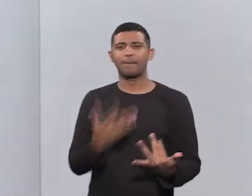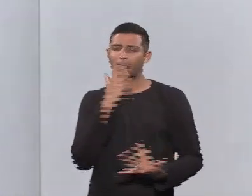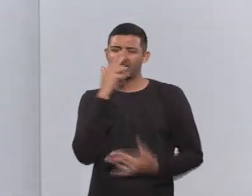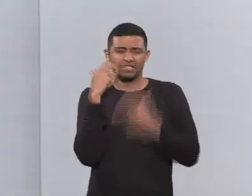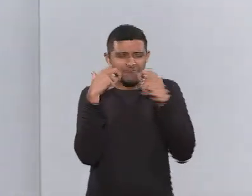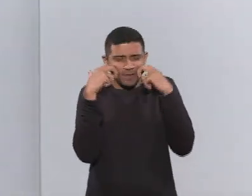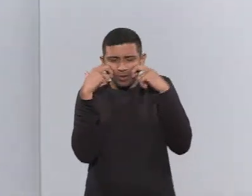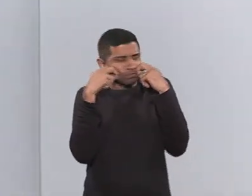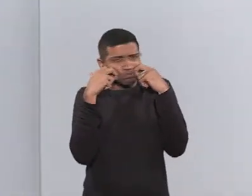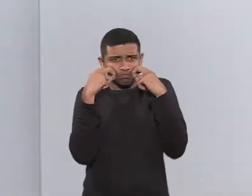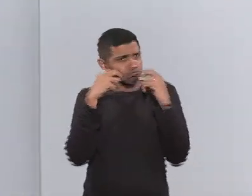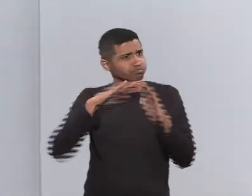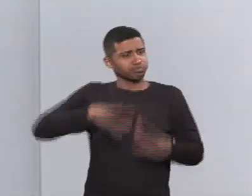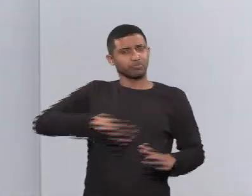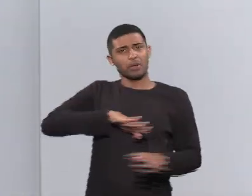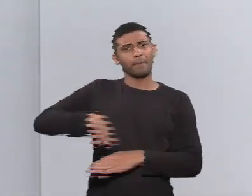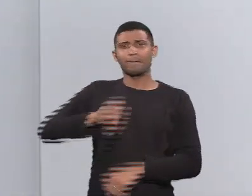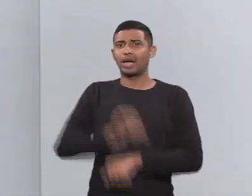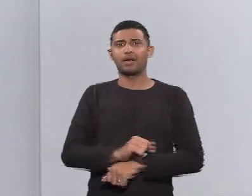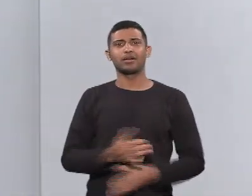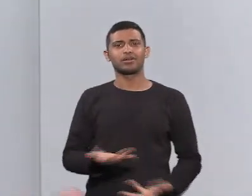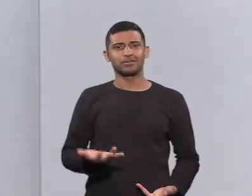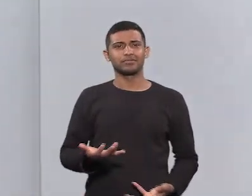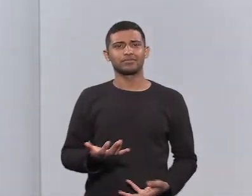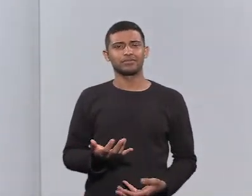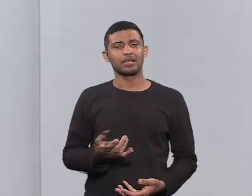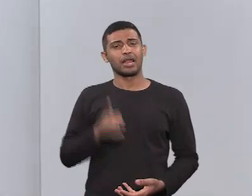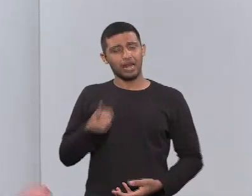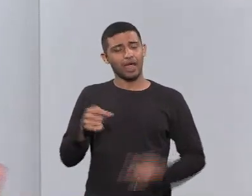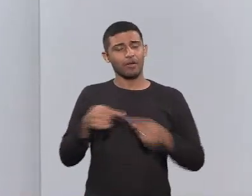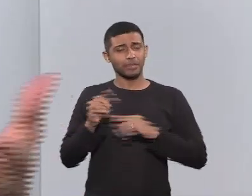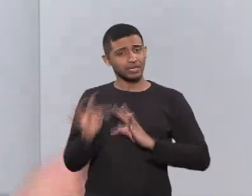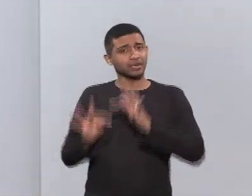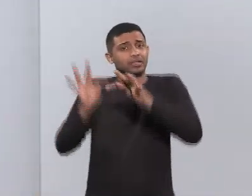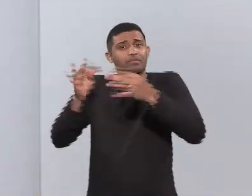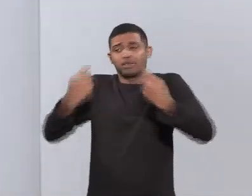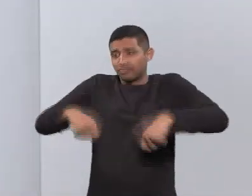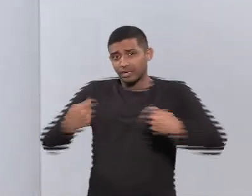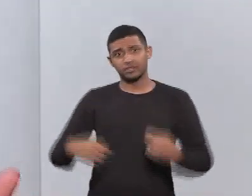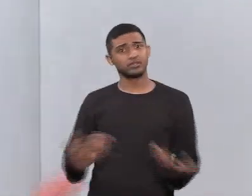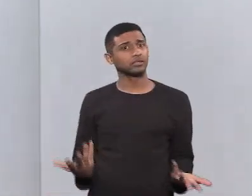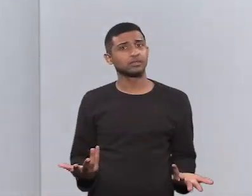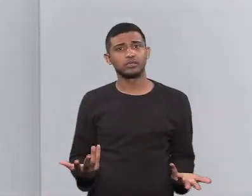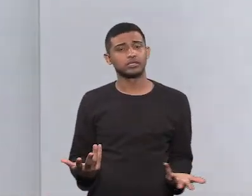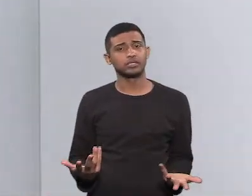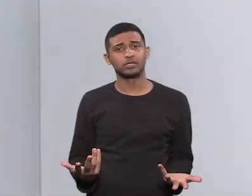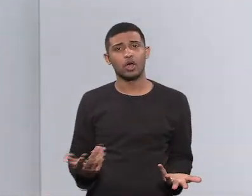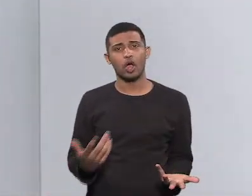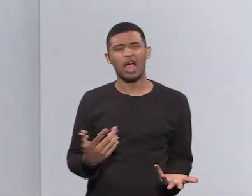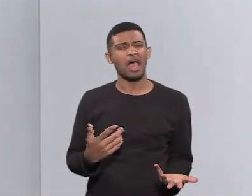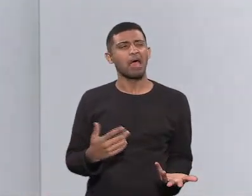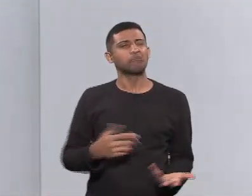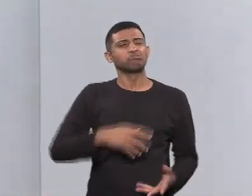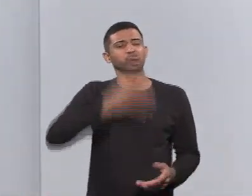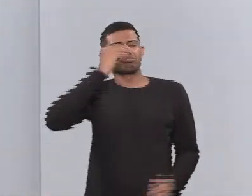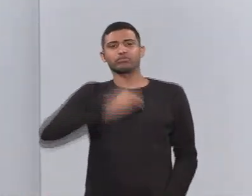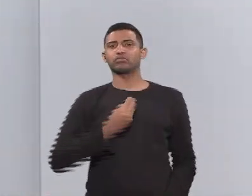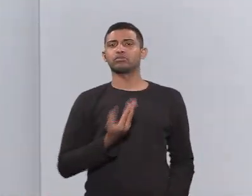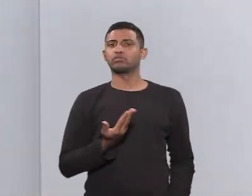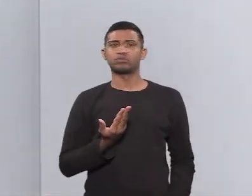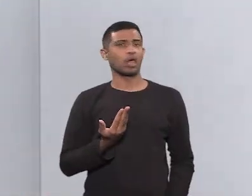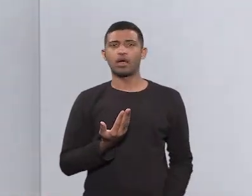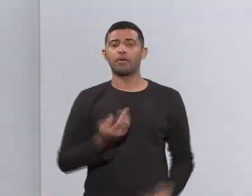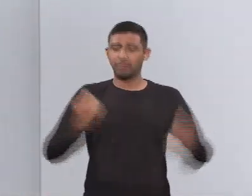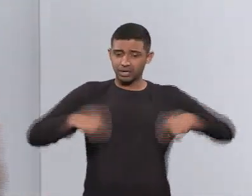de fazer o que você precisa fazer, porque aquilo é sobrevivência. É um tratamento e você tem que fazer aquilo, você não tem opção. Sim. Mas a gente já